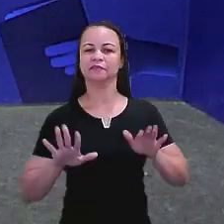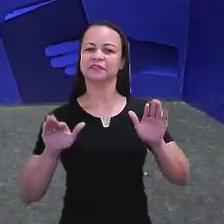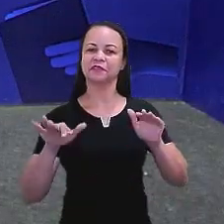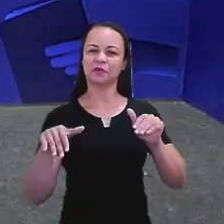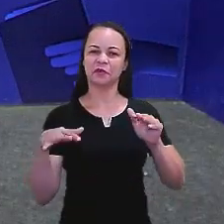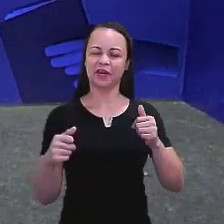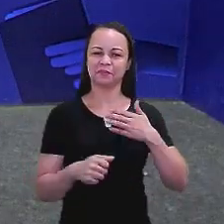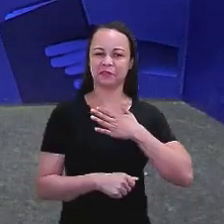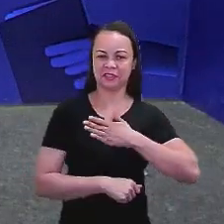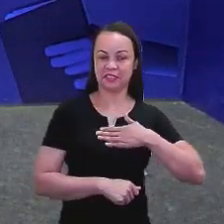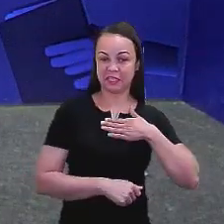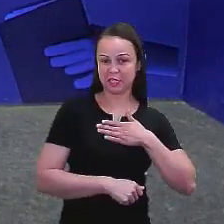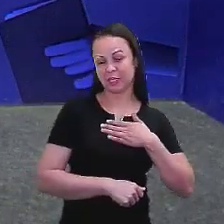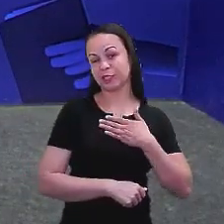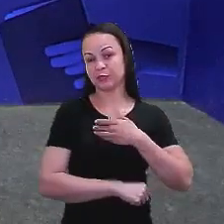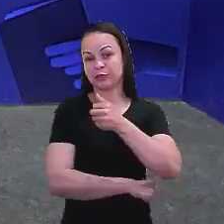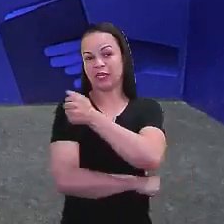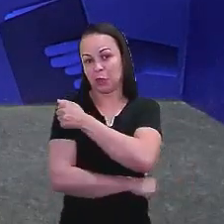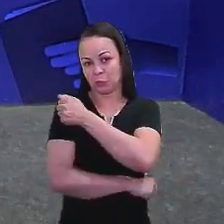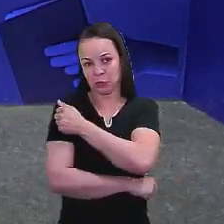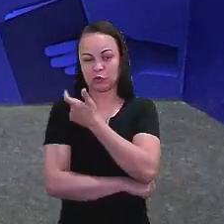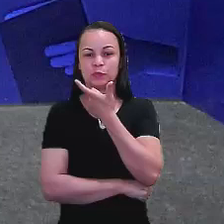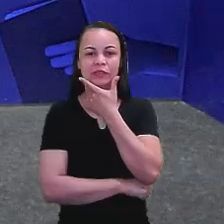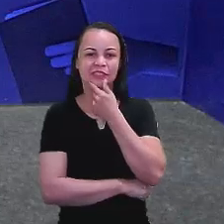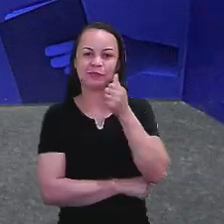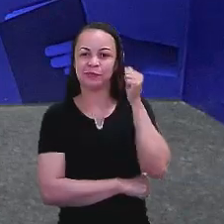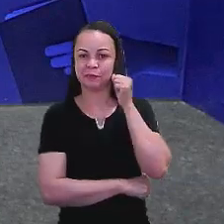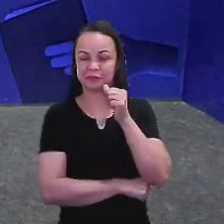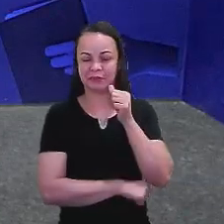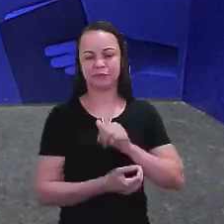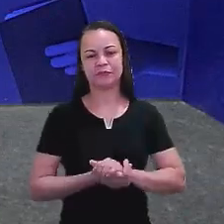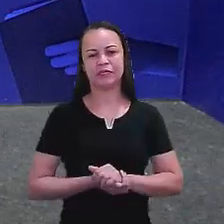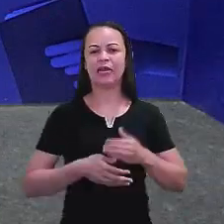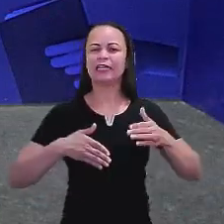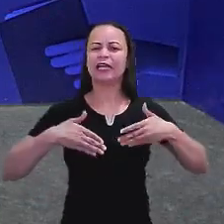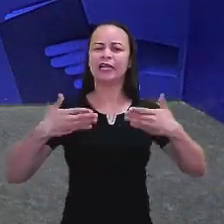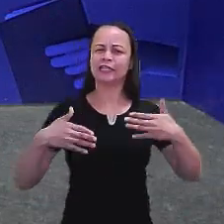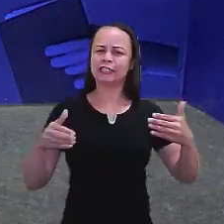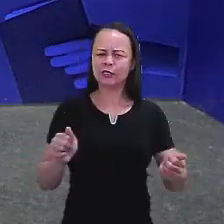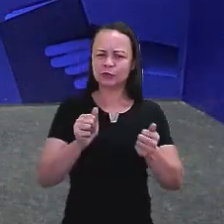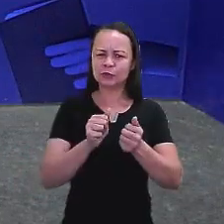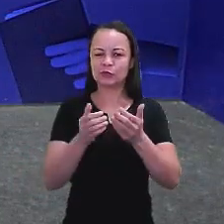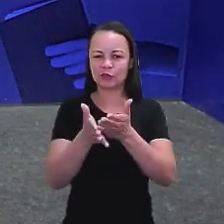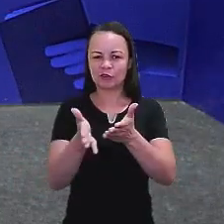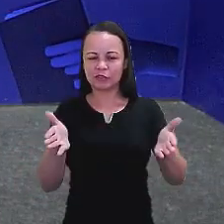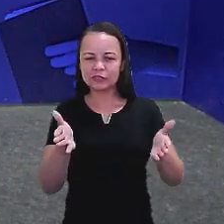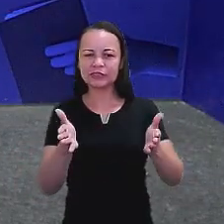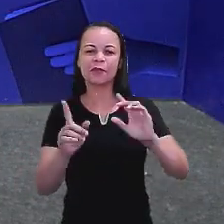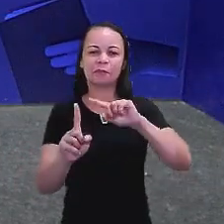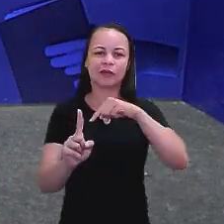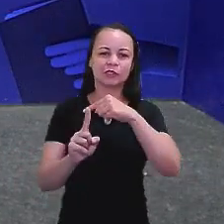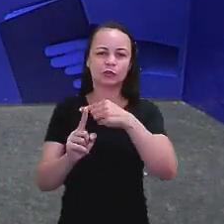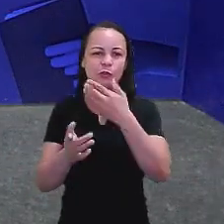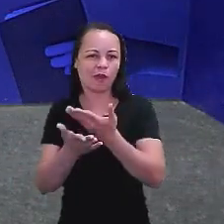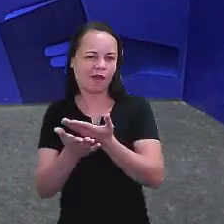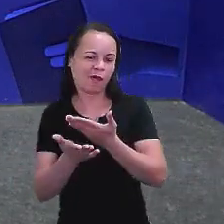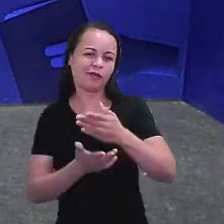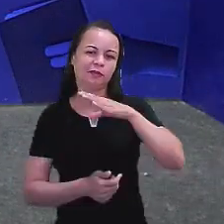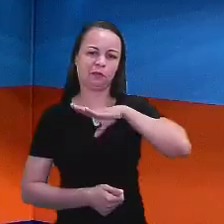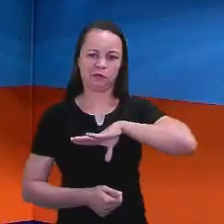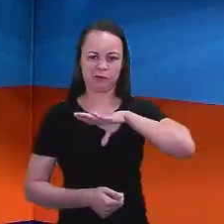Olá, meus queridos alunos, minhas queridas alunas. Que alegria estar aqui com vocês em mais uma aula de língua portuguesa.